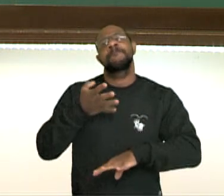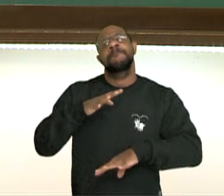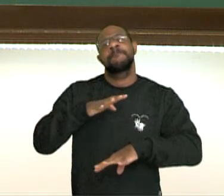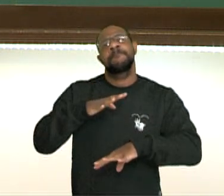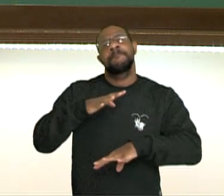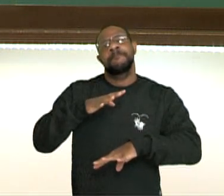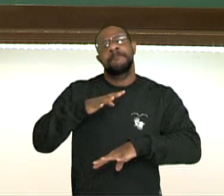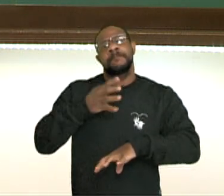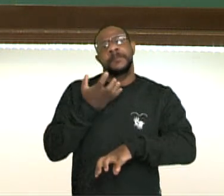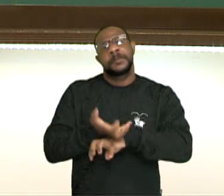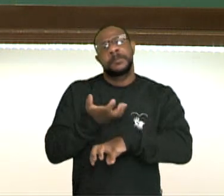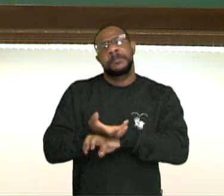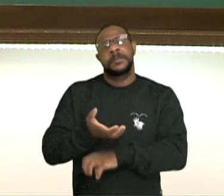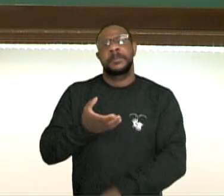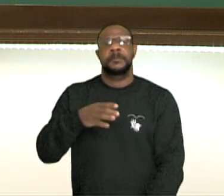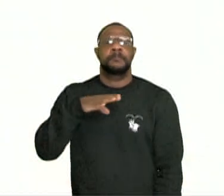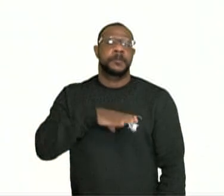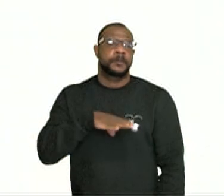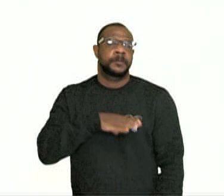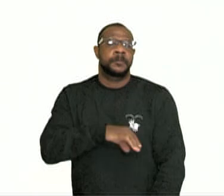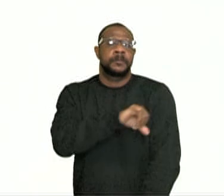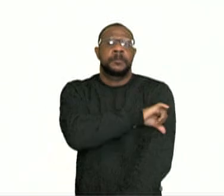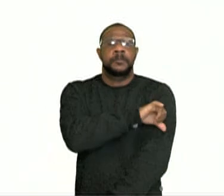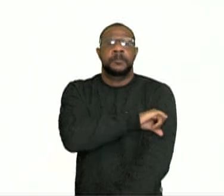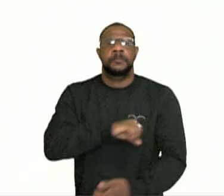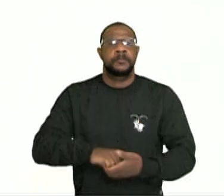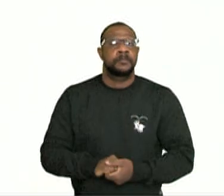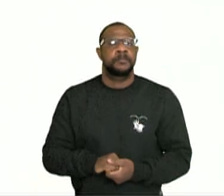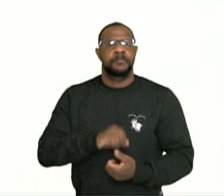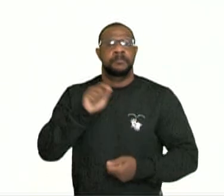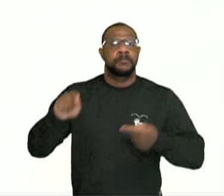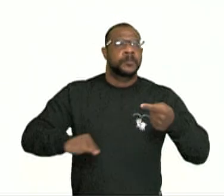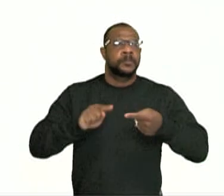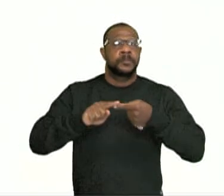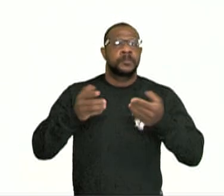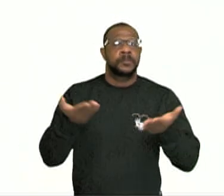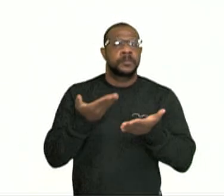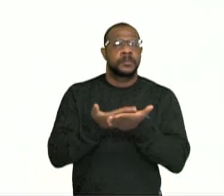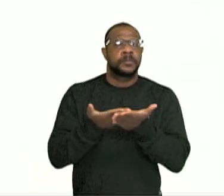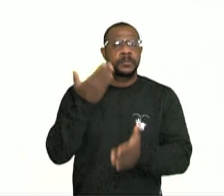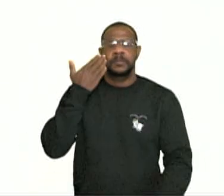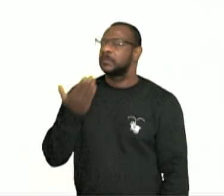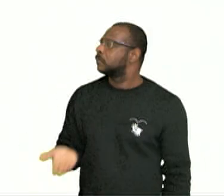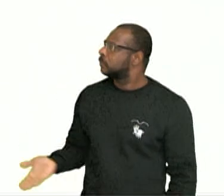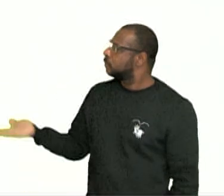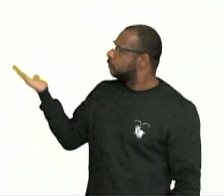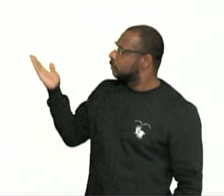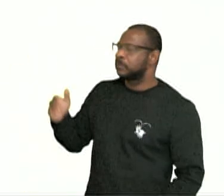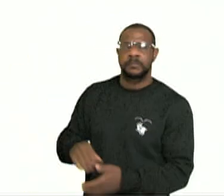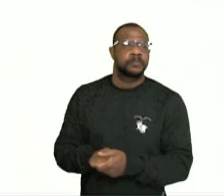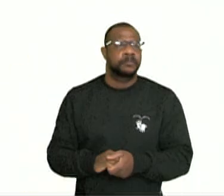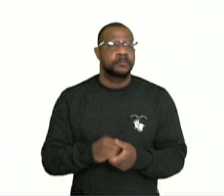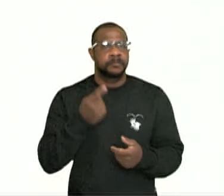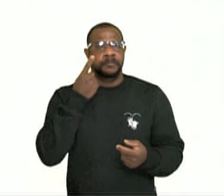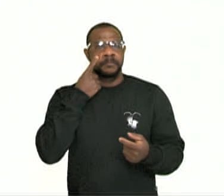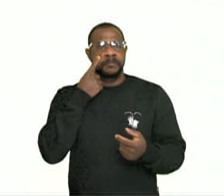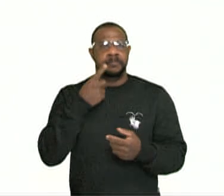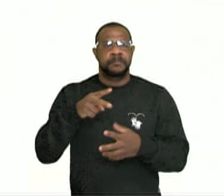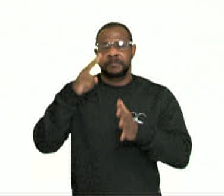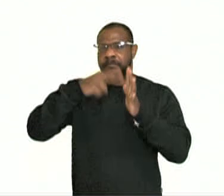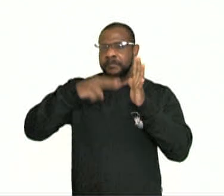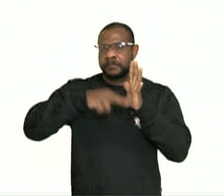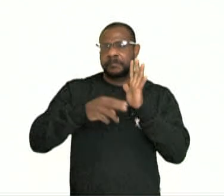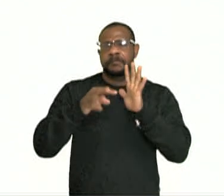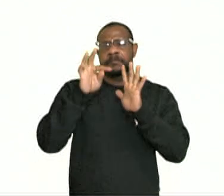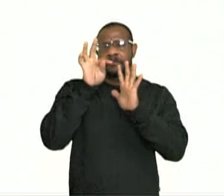artigo de opinião, compreender o funcionamento dos operadores argumentativos para a significação do texto e inferir o sentido de uma